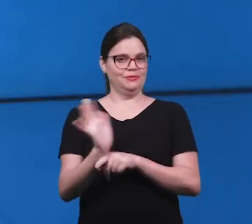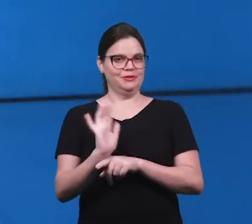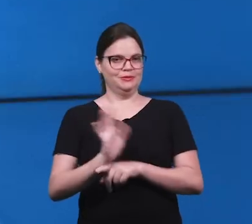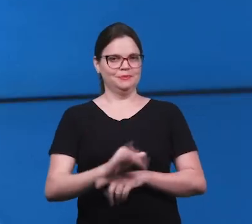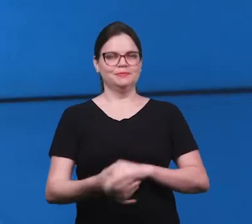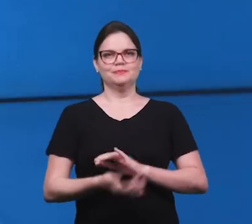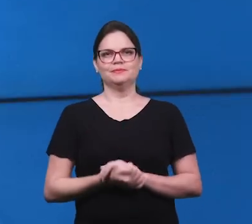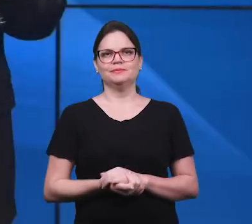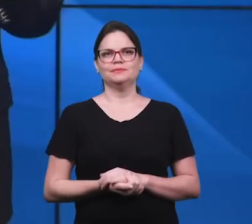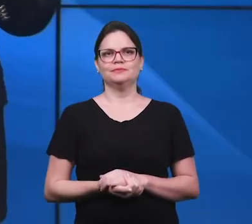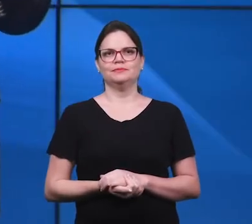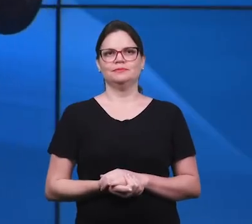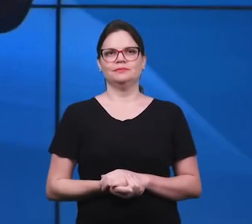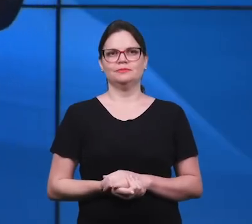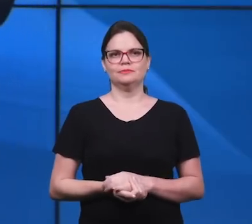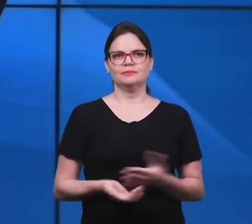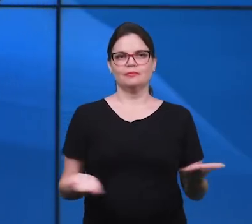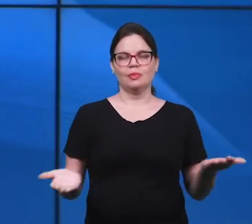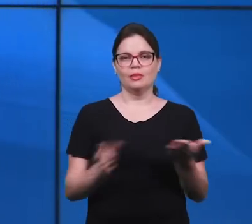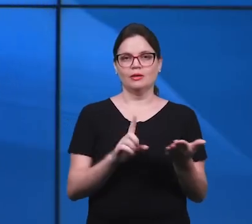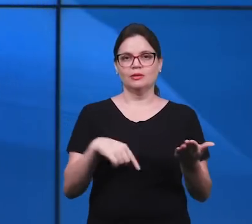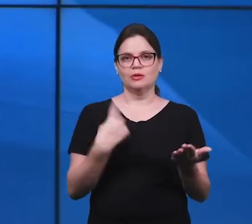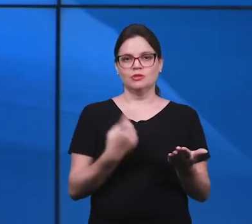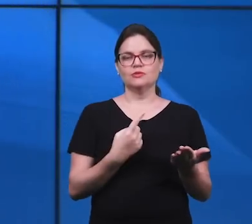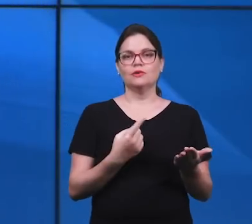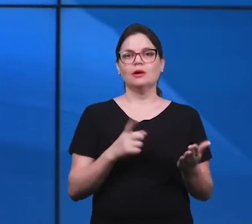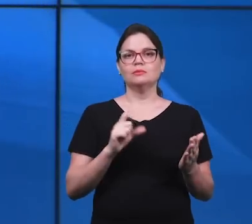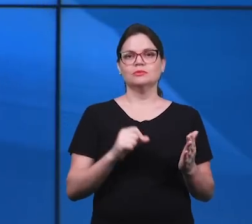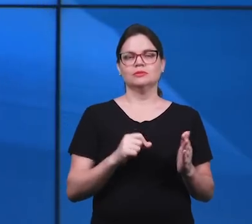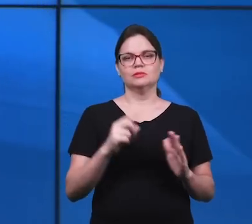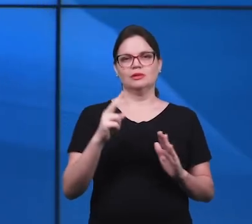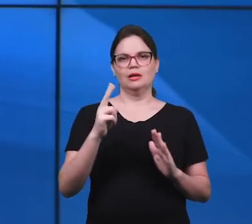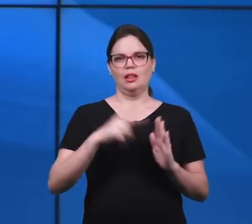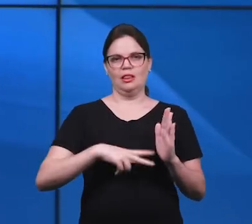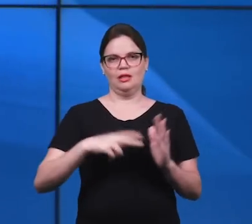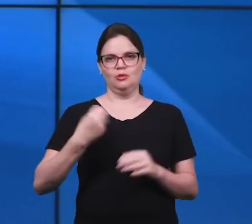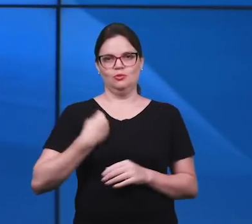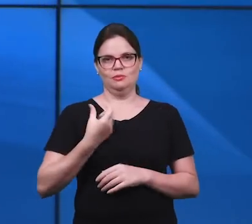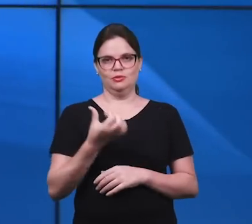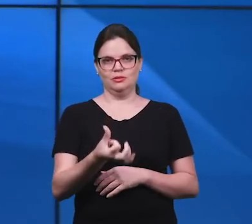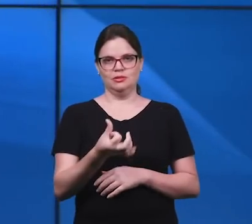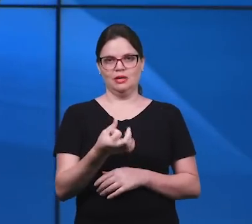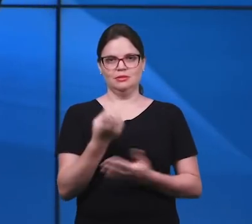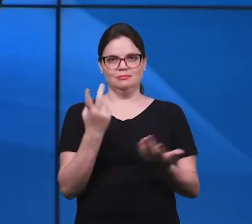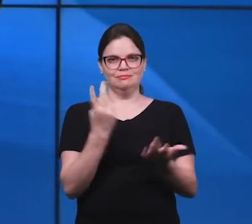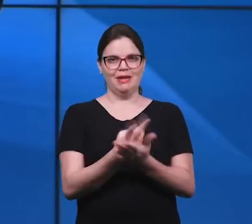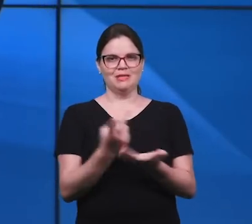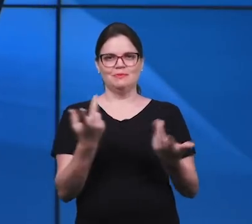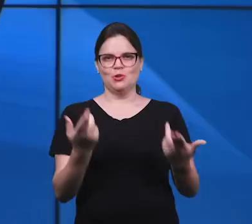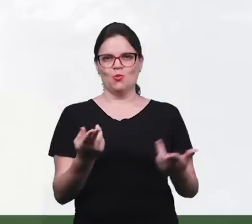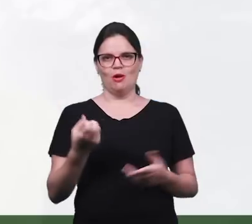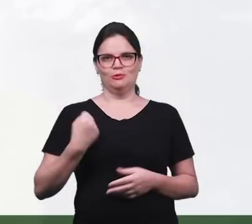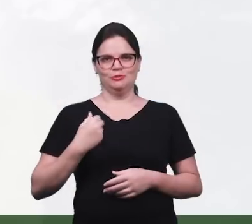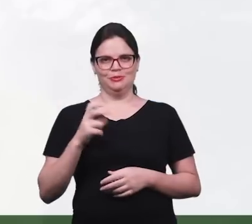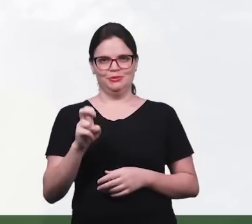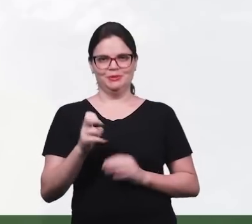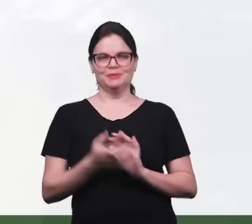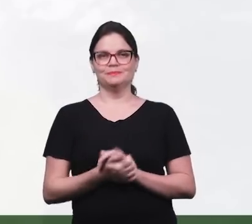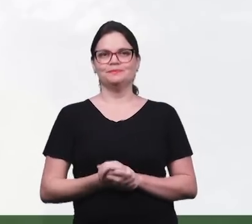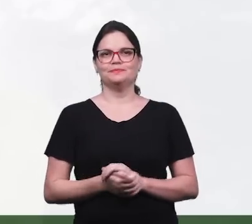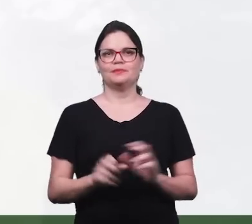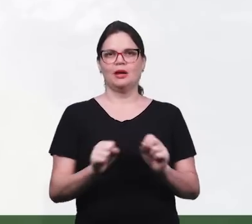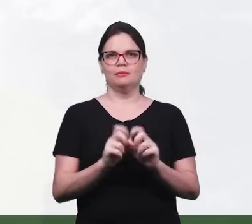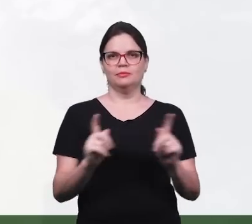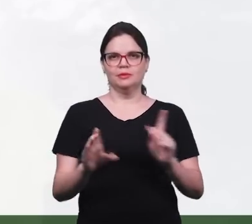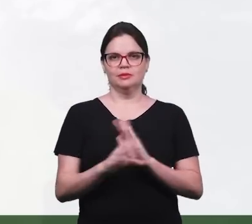vocês. Agora sim, vamos à pergunta 6, que é a mesma da pergunta 5, que diz o seguinte, Apocalipse